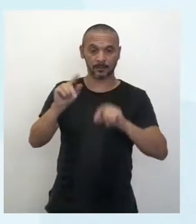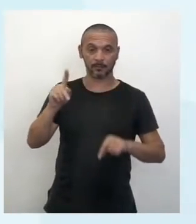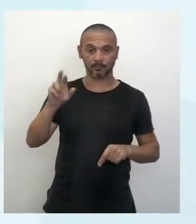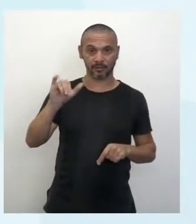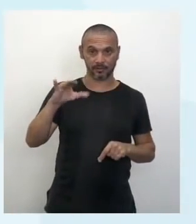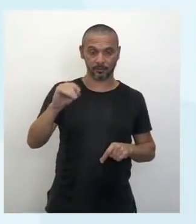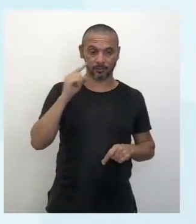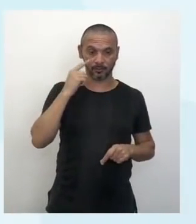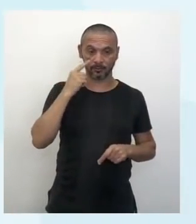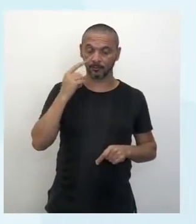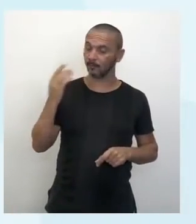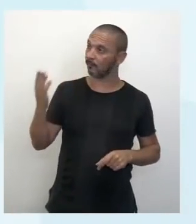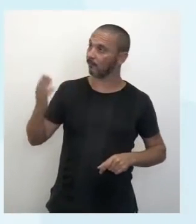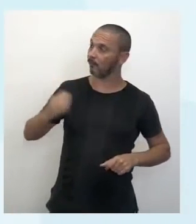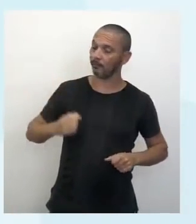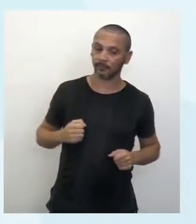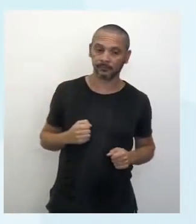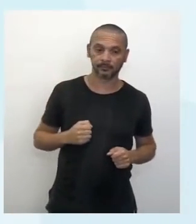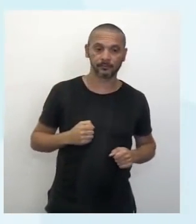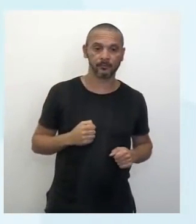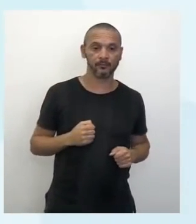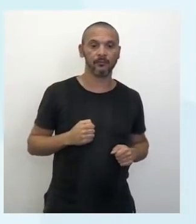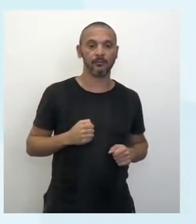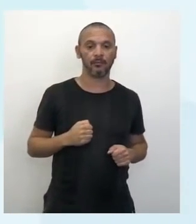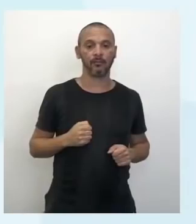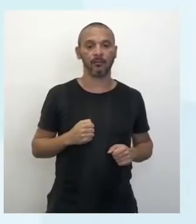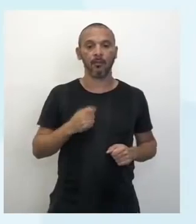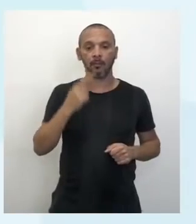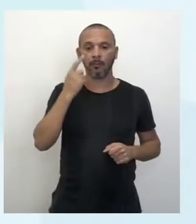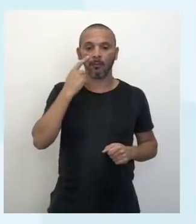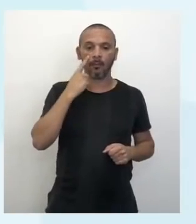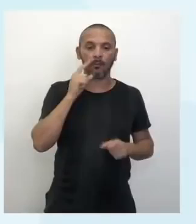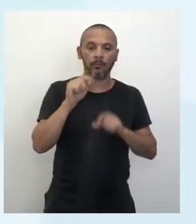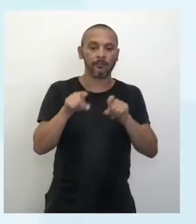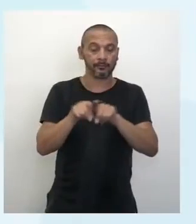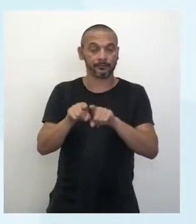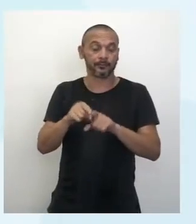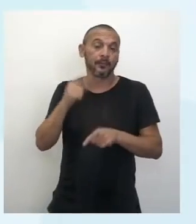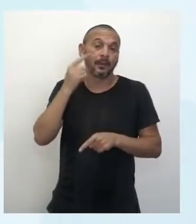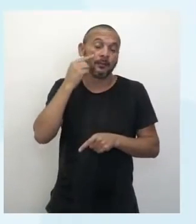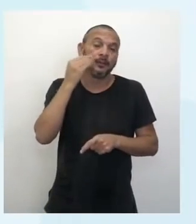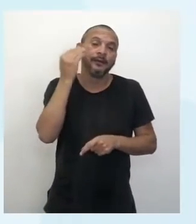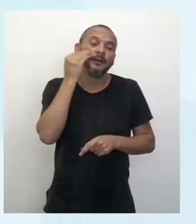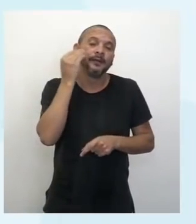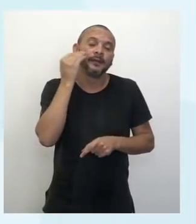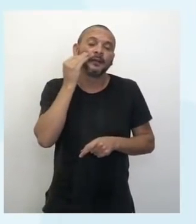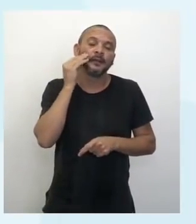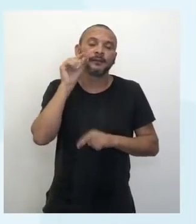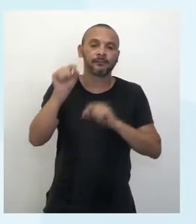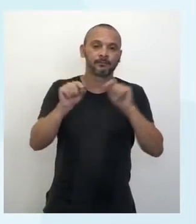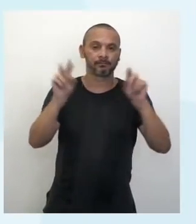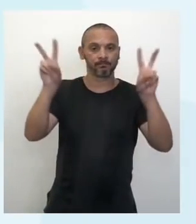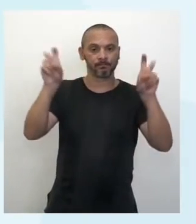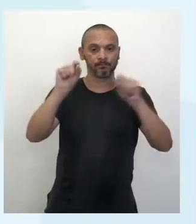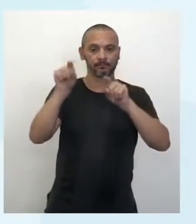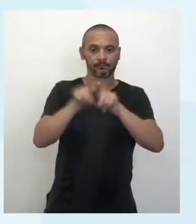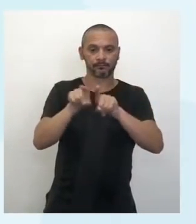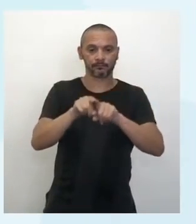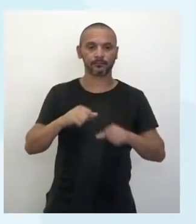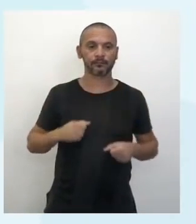ó. Eu tinha que ter deixado um slide em branco aqui. Bom, vou fazer aqui desse lado,